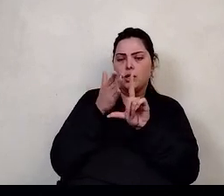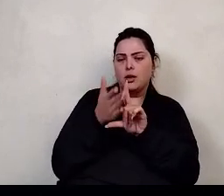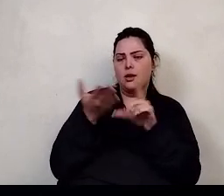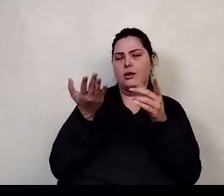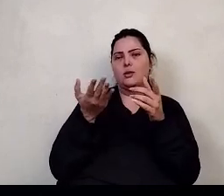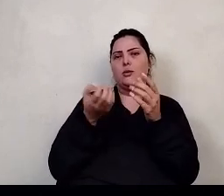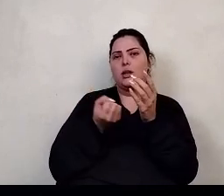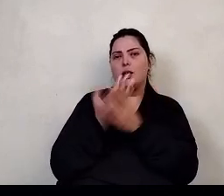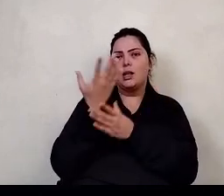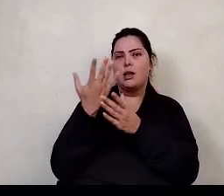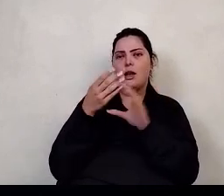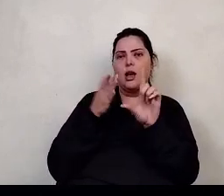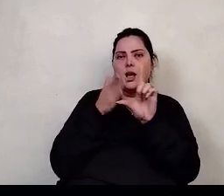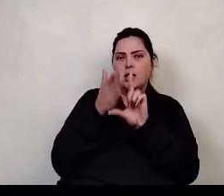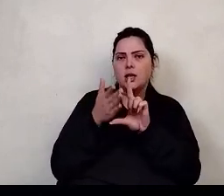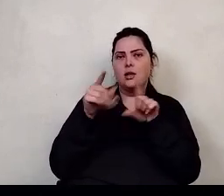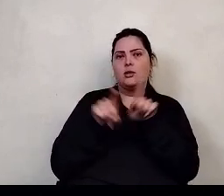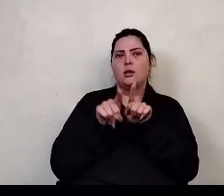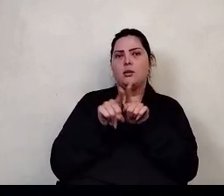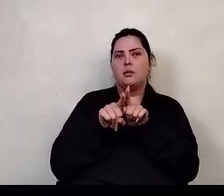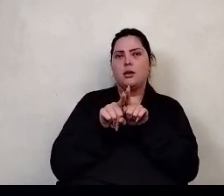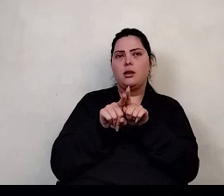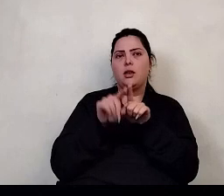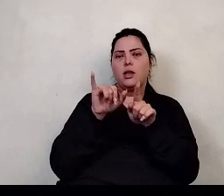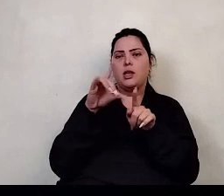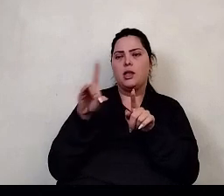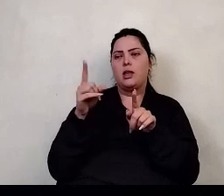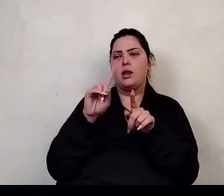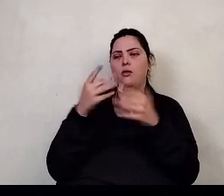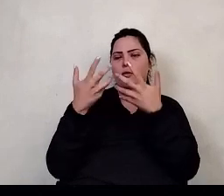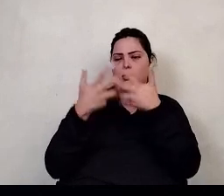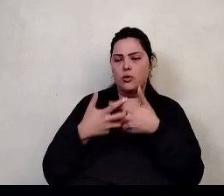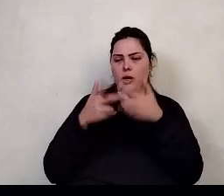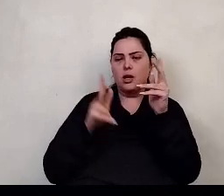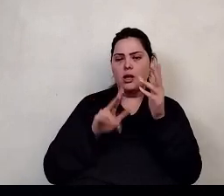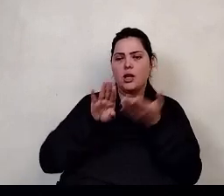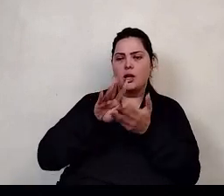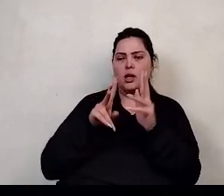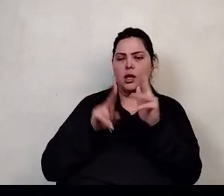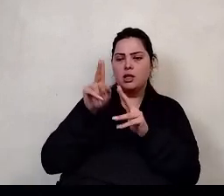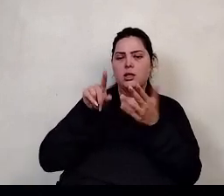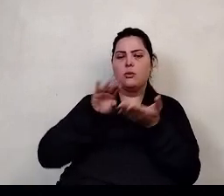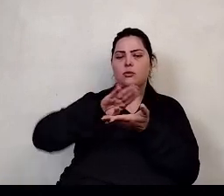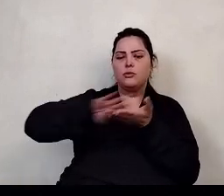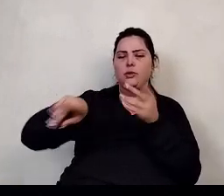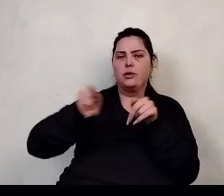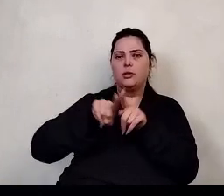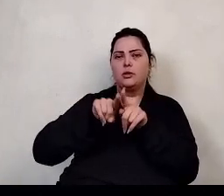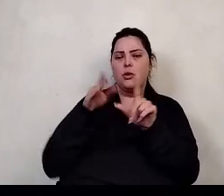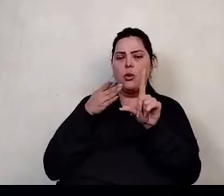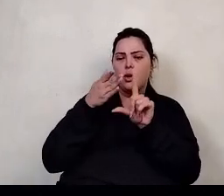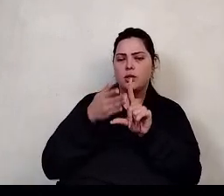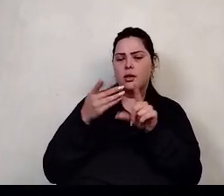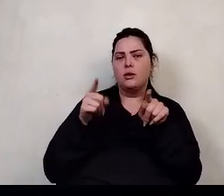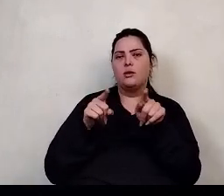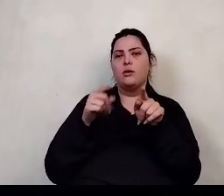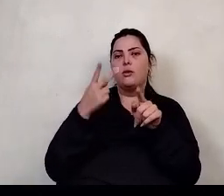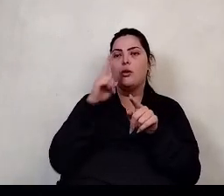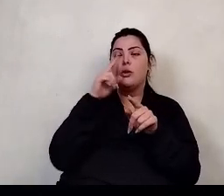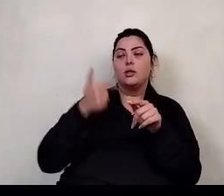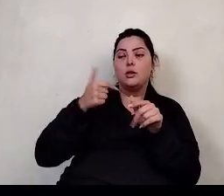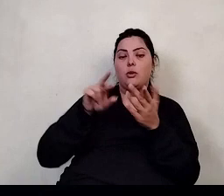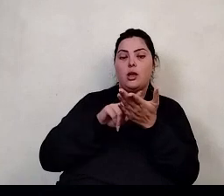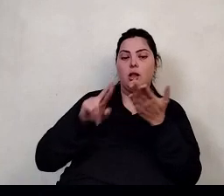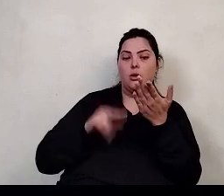conta, criação de conta com ID inválido, edição da conta, remoção da conta. Ou seja, eu olhar para o segundo relatório, eu começo a entender o